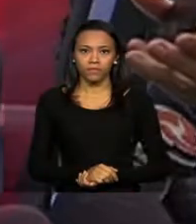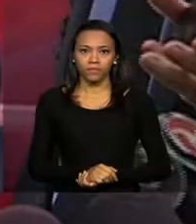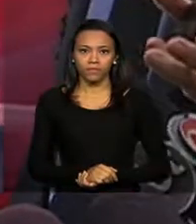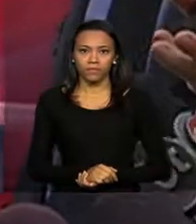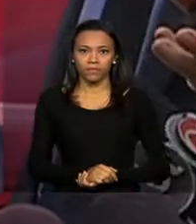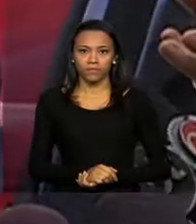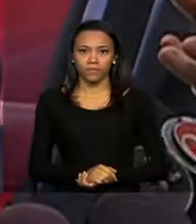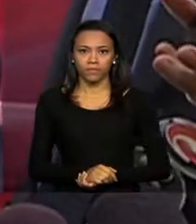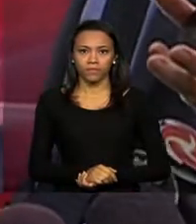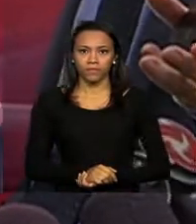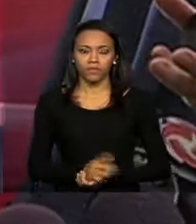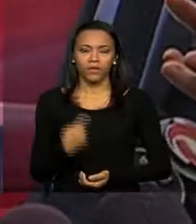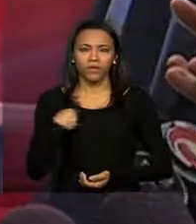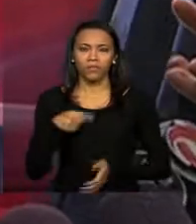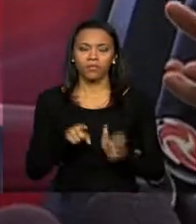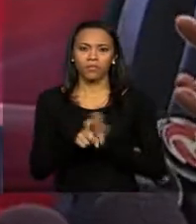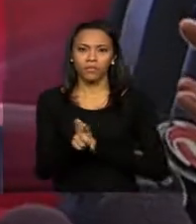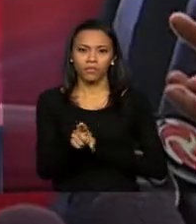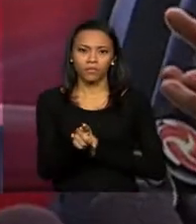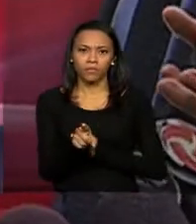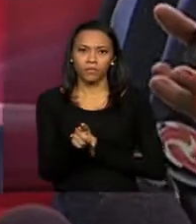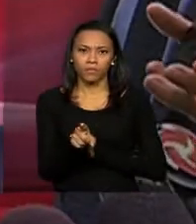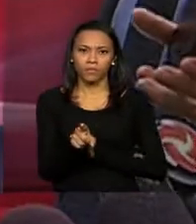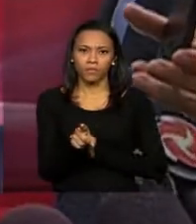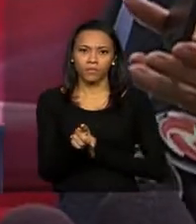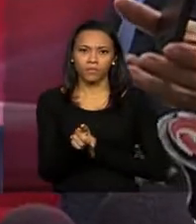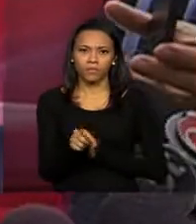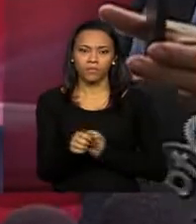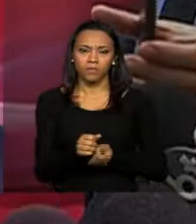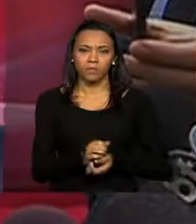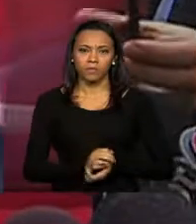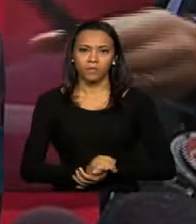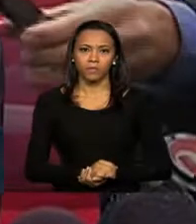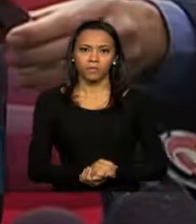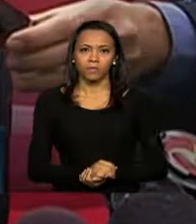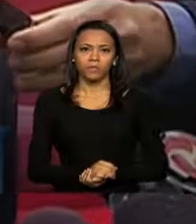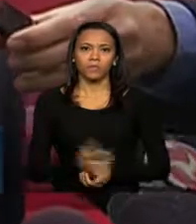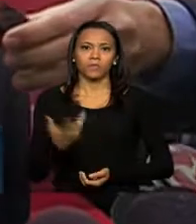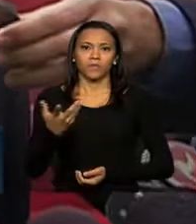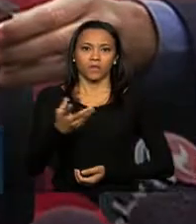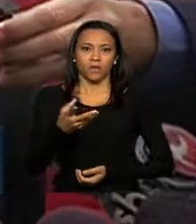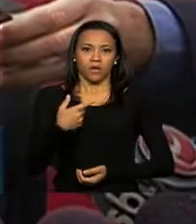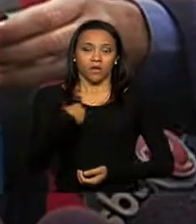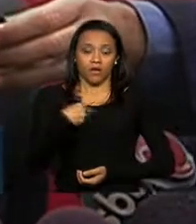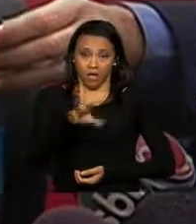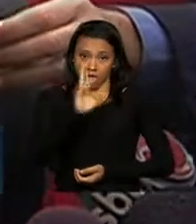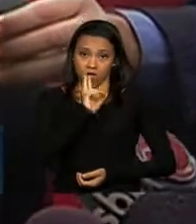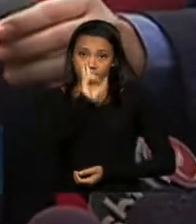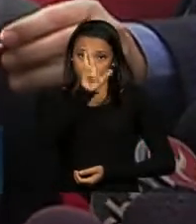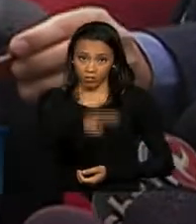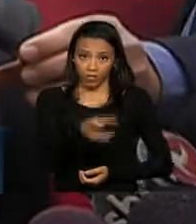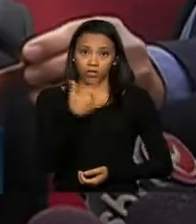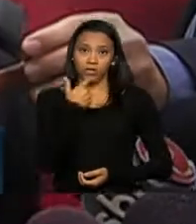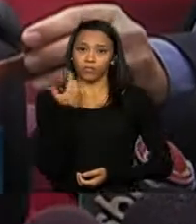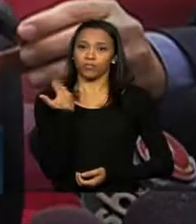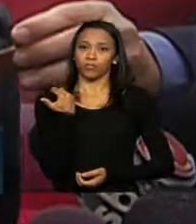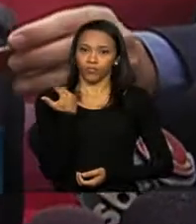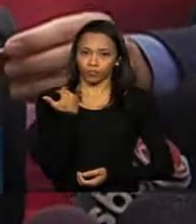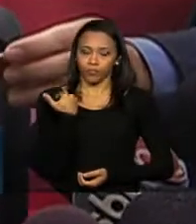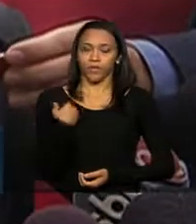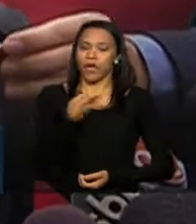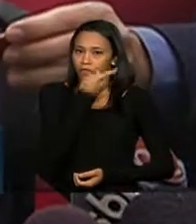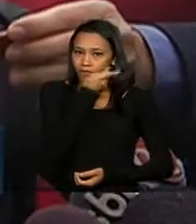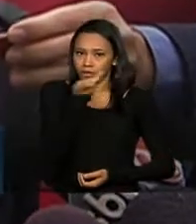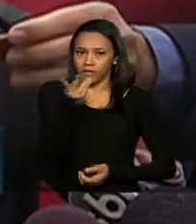adante Vai facilitar a relação entre o executivo e o facilitará muitíssimo porque eu há poucos dias Visitei o Congresso